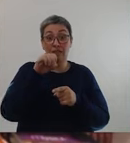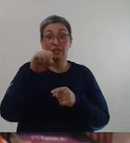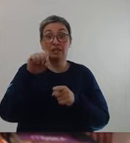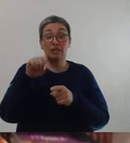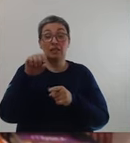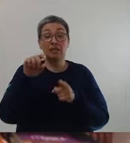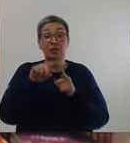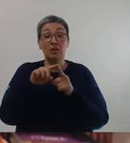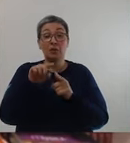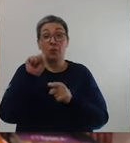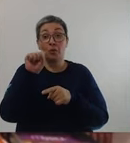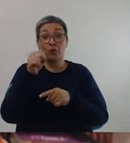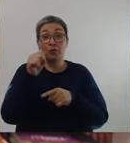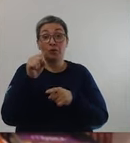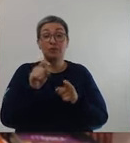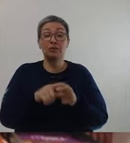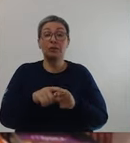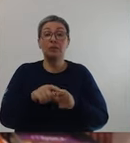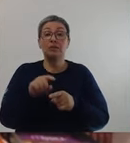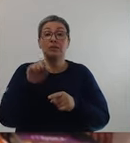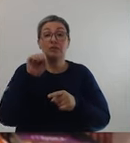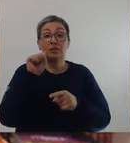000.